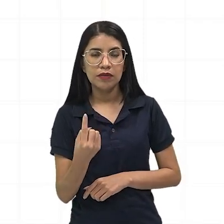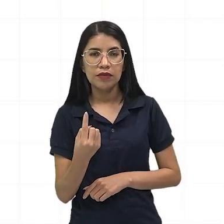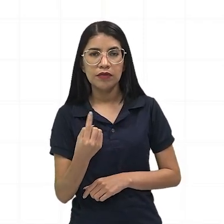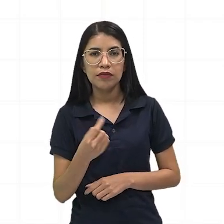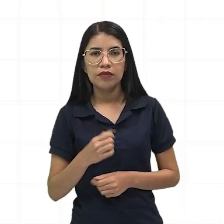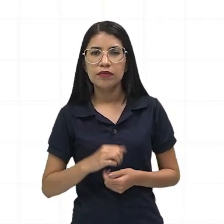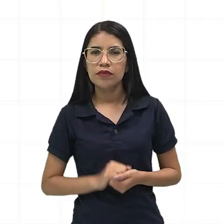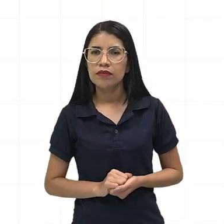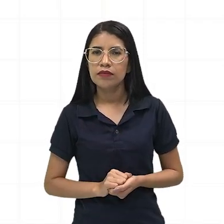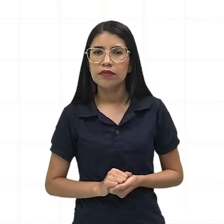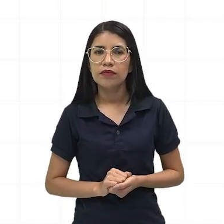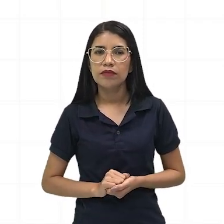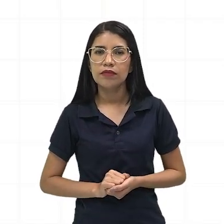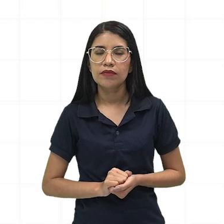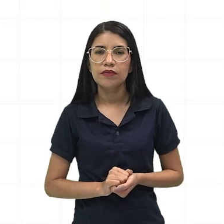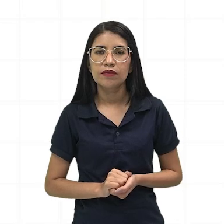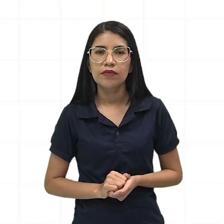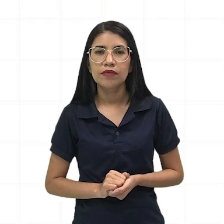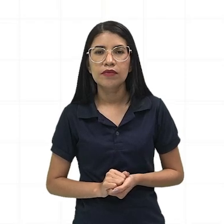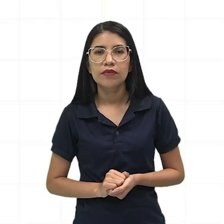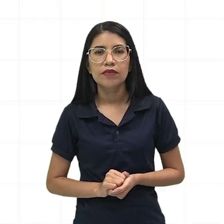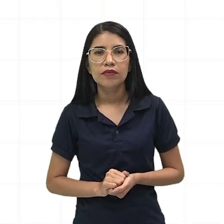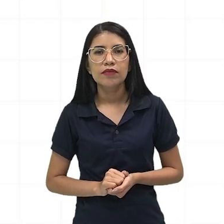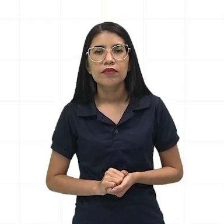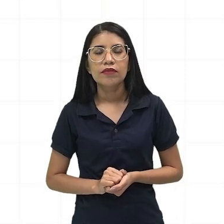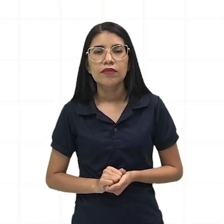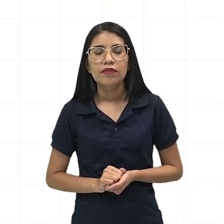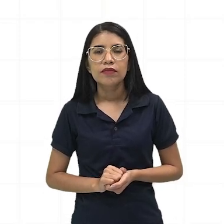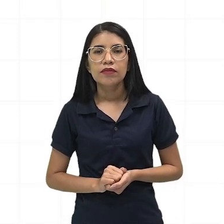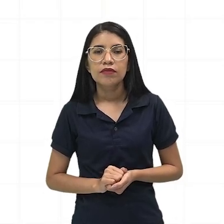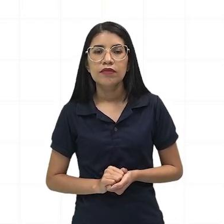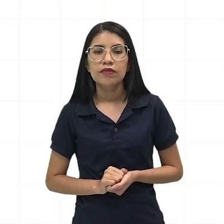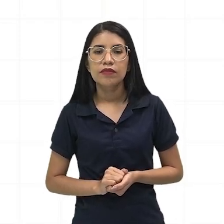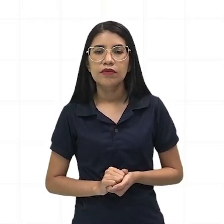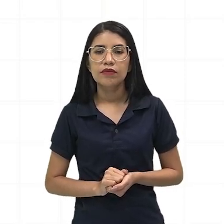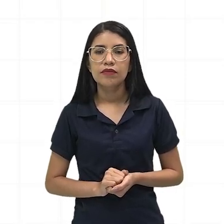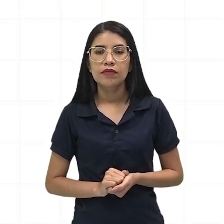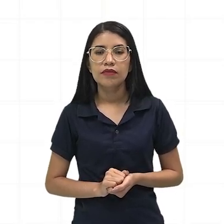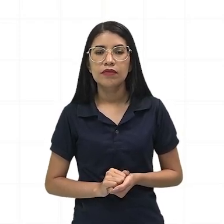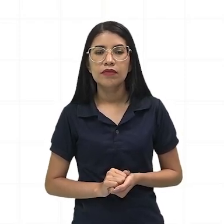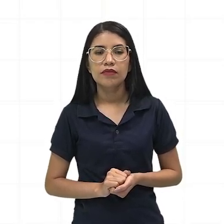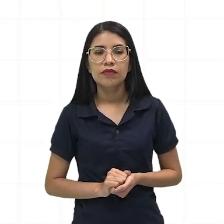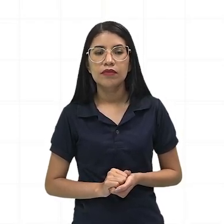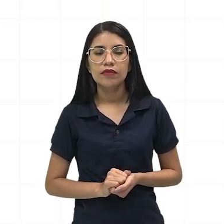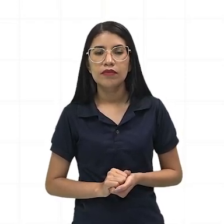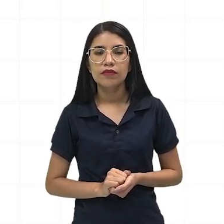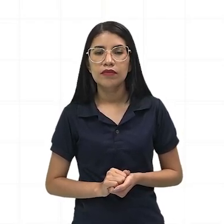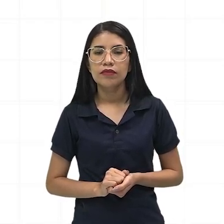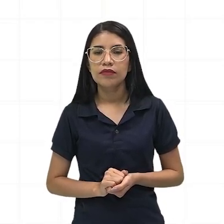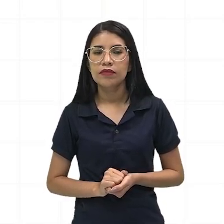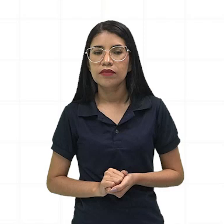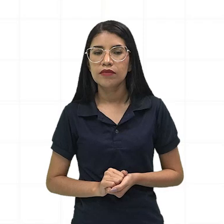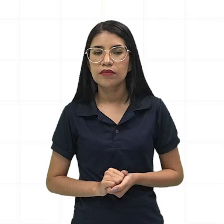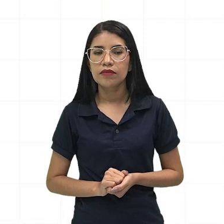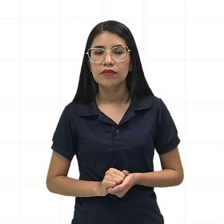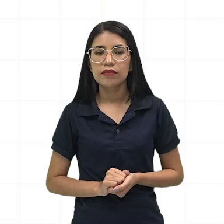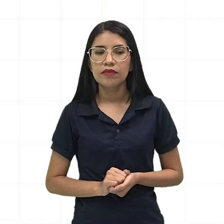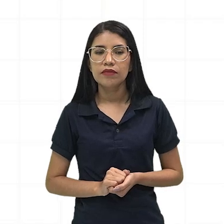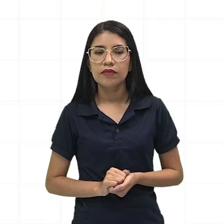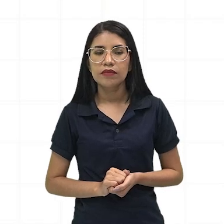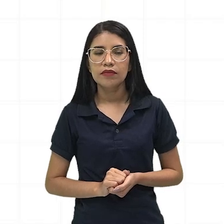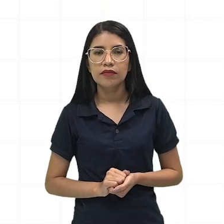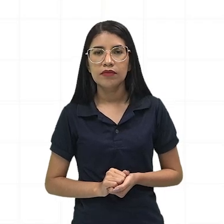0,81. Tá? Aí nós temos aqui metros cúbicos.